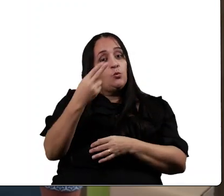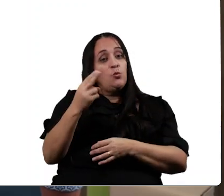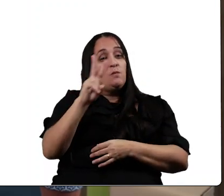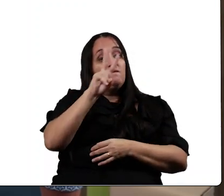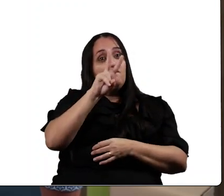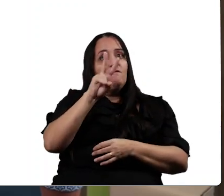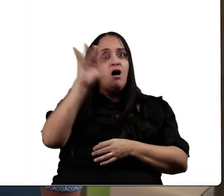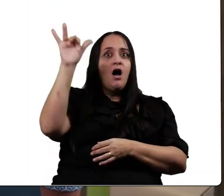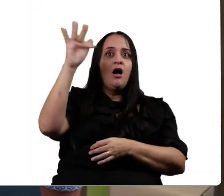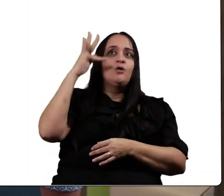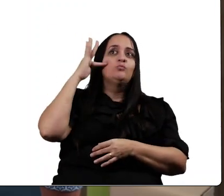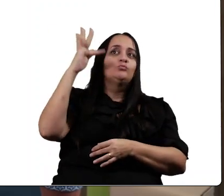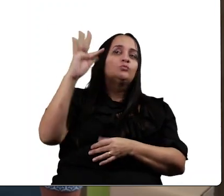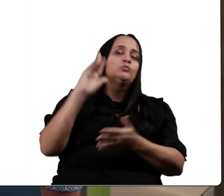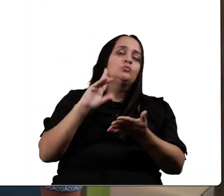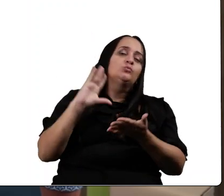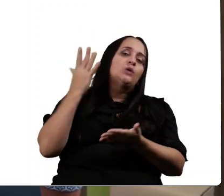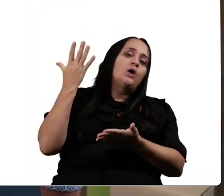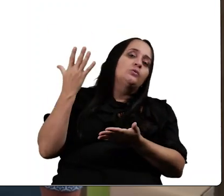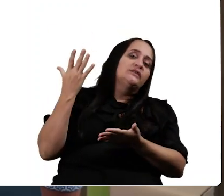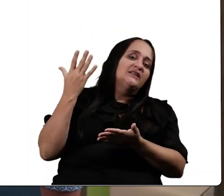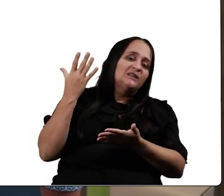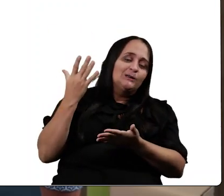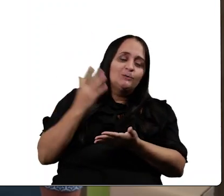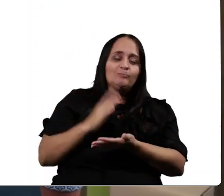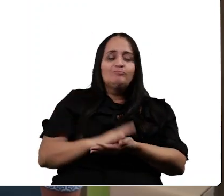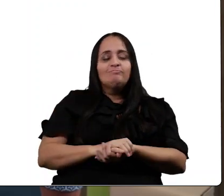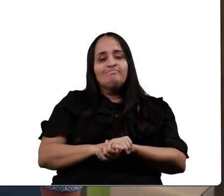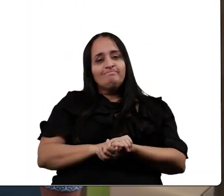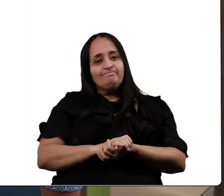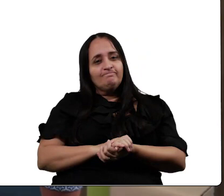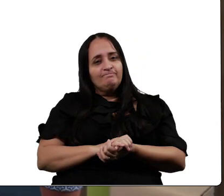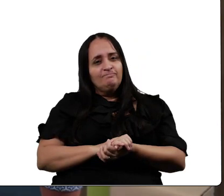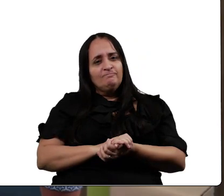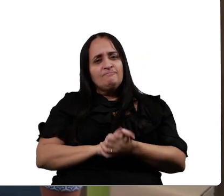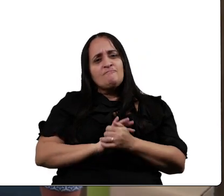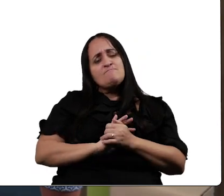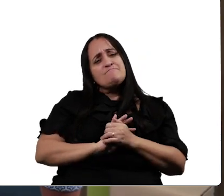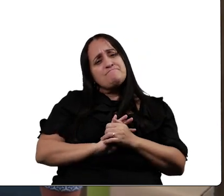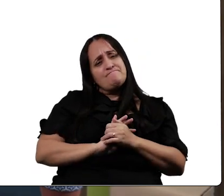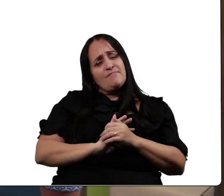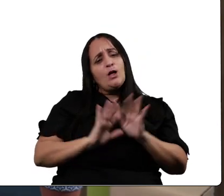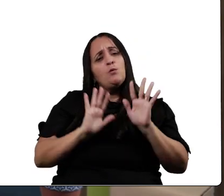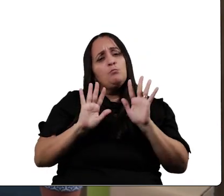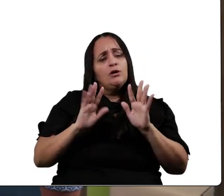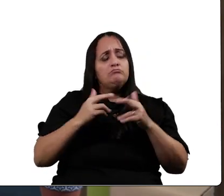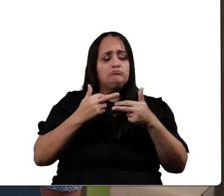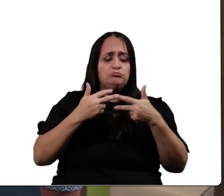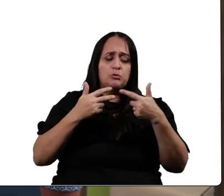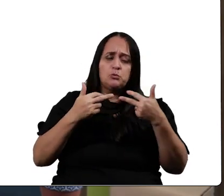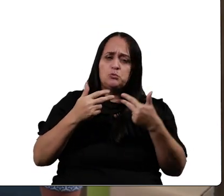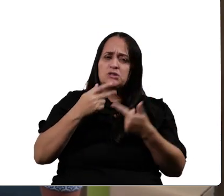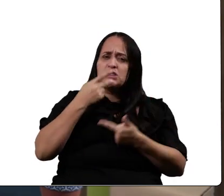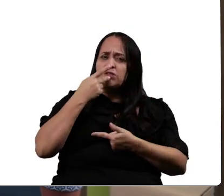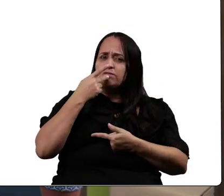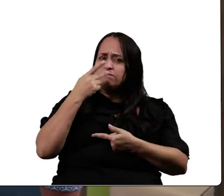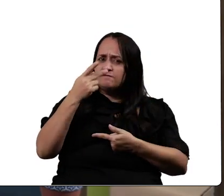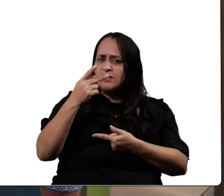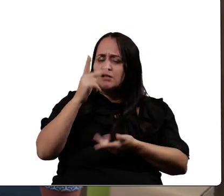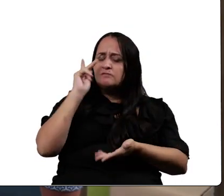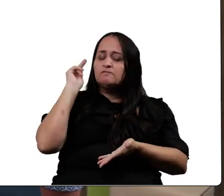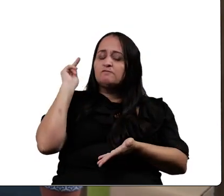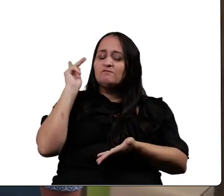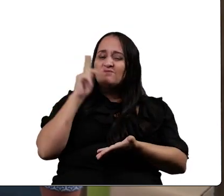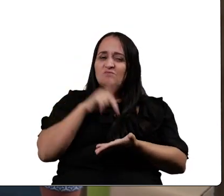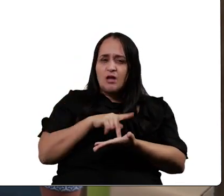E principalmente é algo que fala que pode ser comprovado, tá? Então, alguma coisa